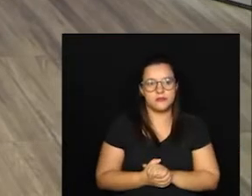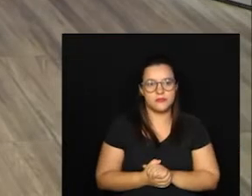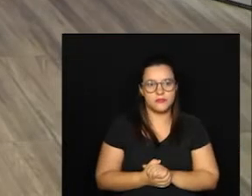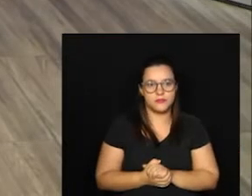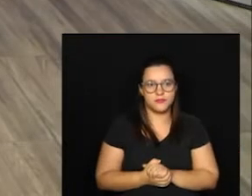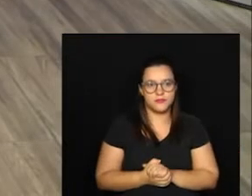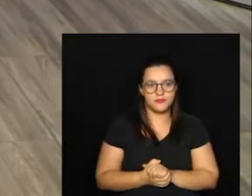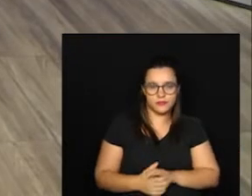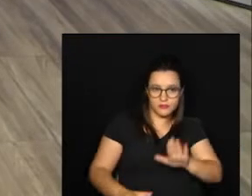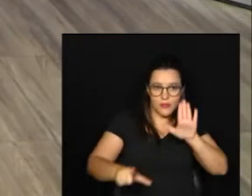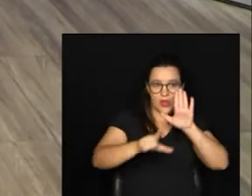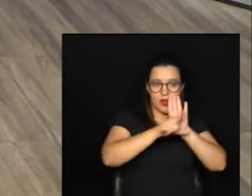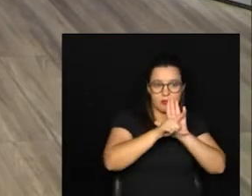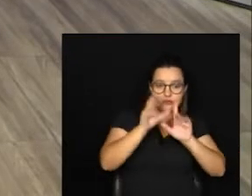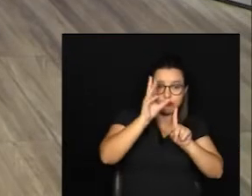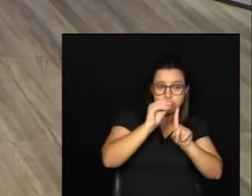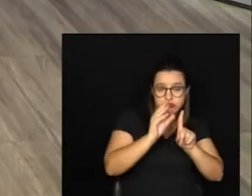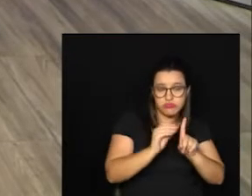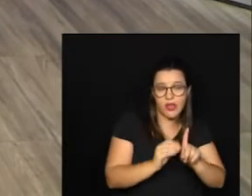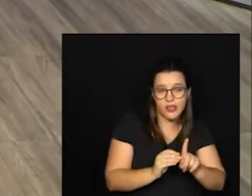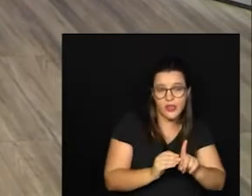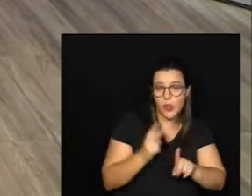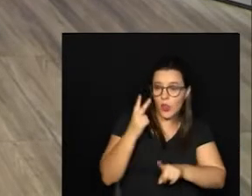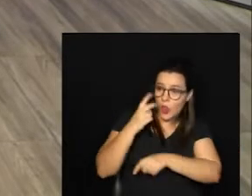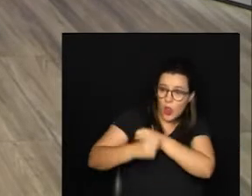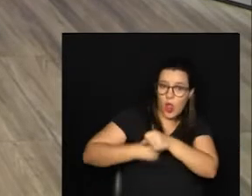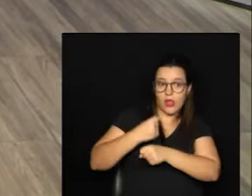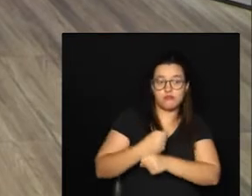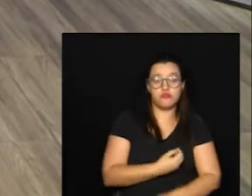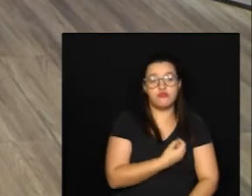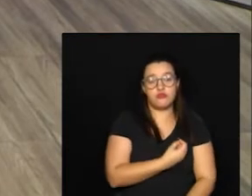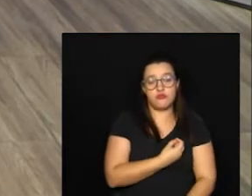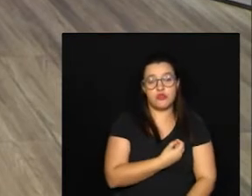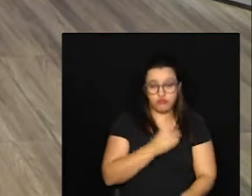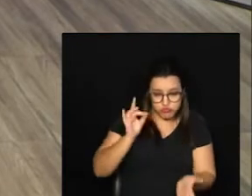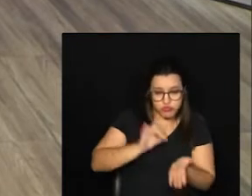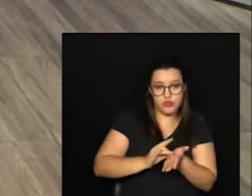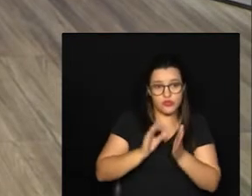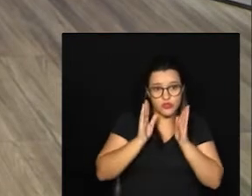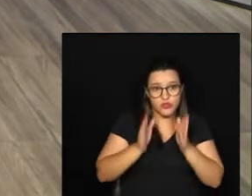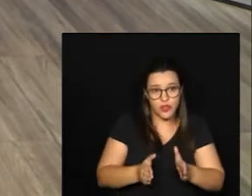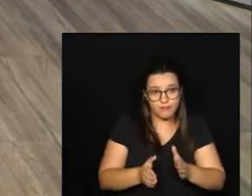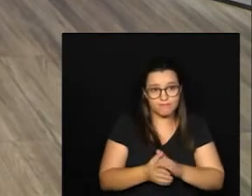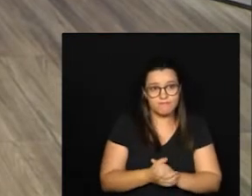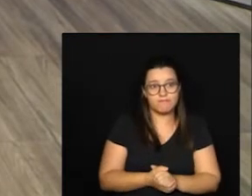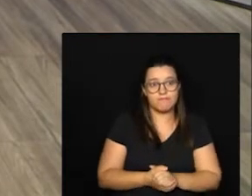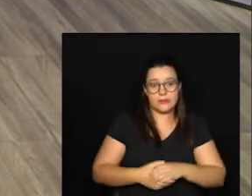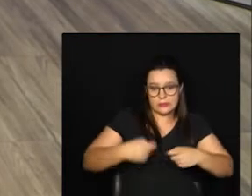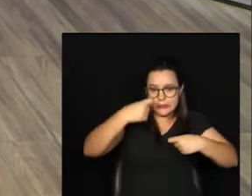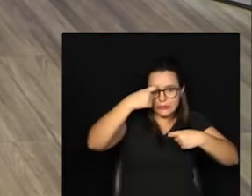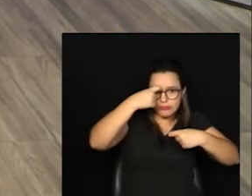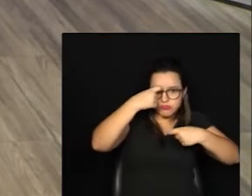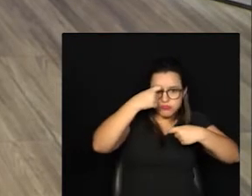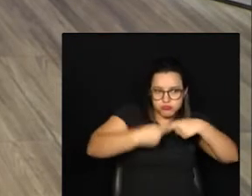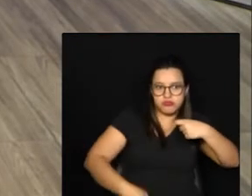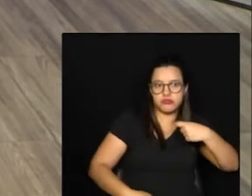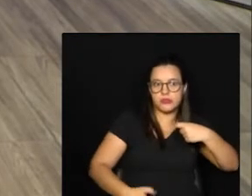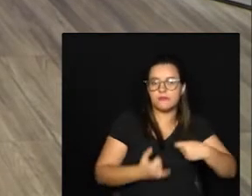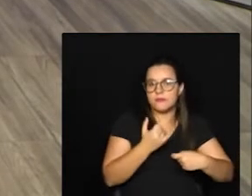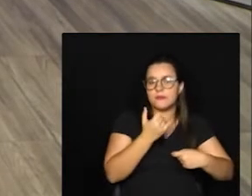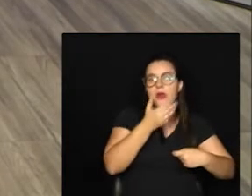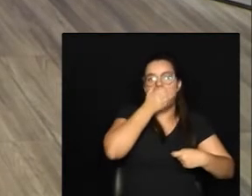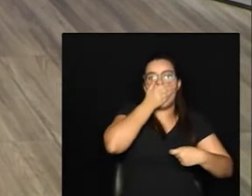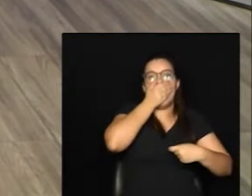importunação sexual está há 2 anos em vigor e, nos casos de estupro, a lei aumentou a pena para o